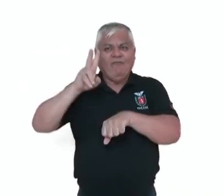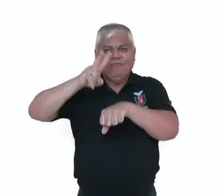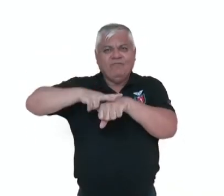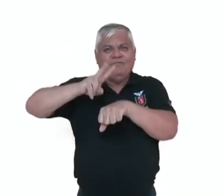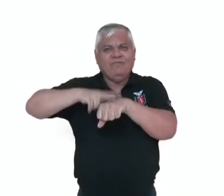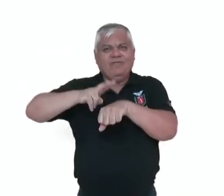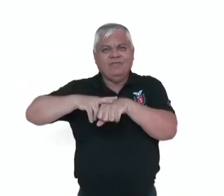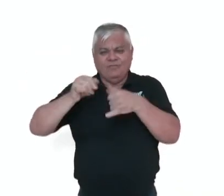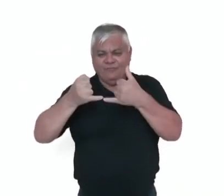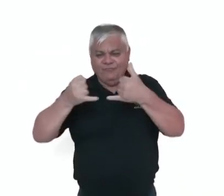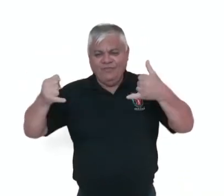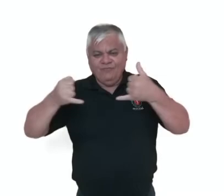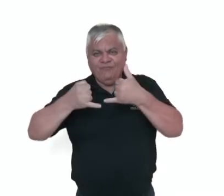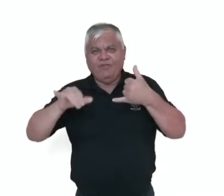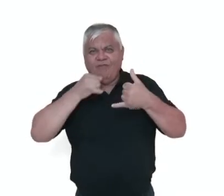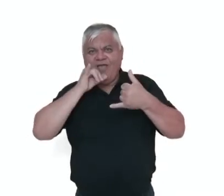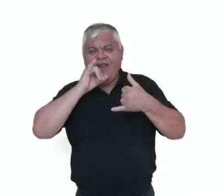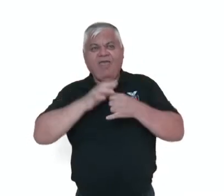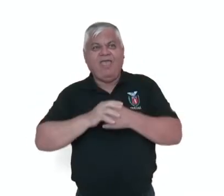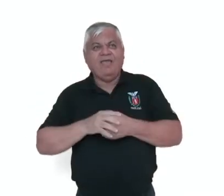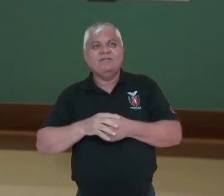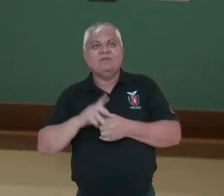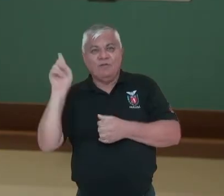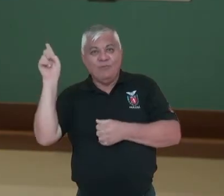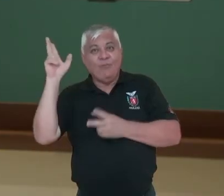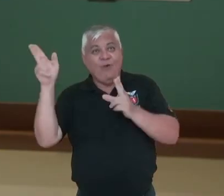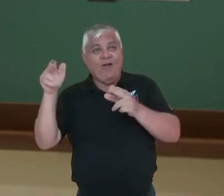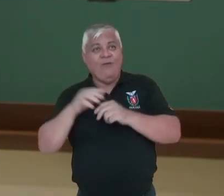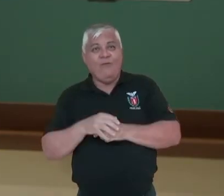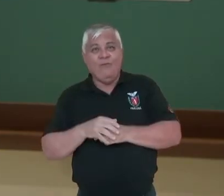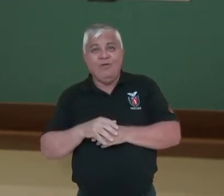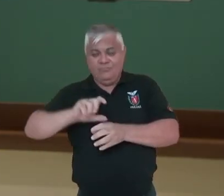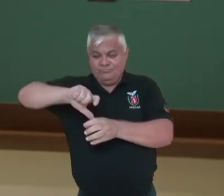fios elétricos e um soquete, como está aqui na figura.